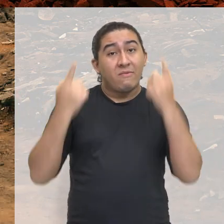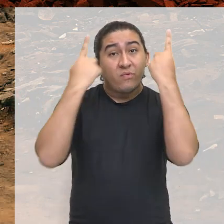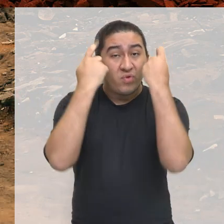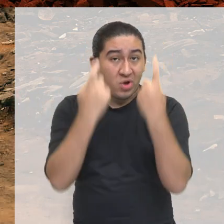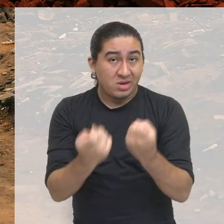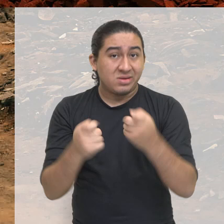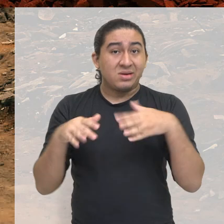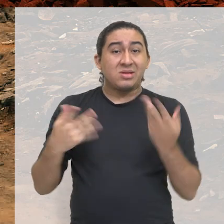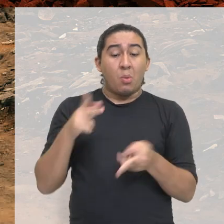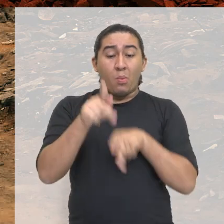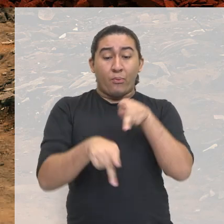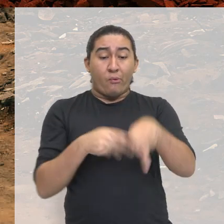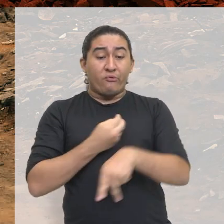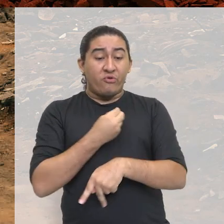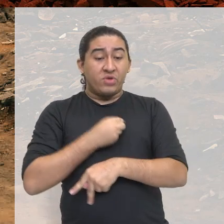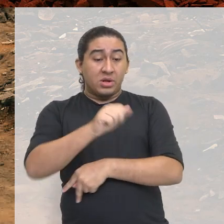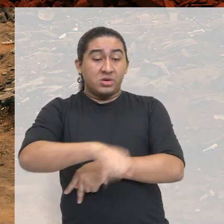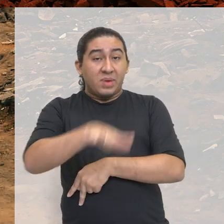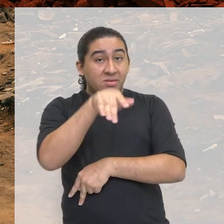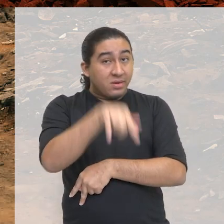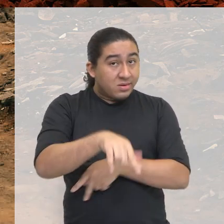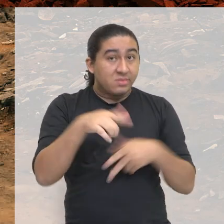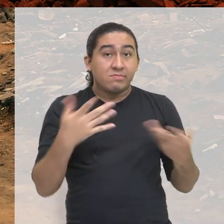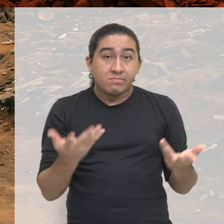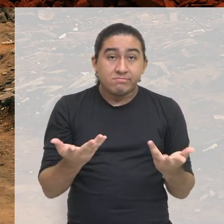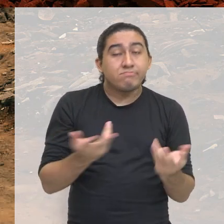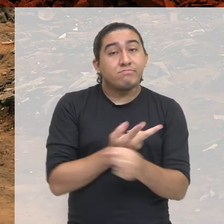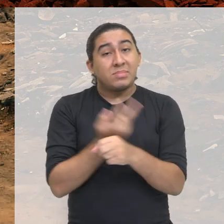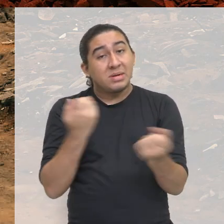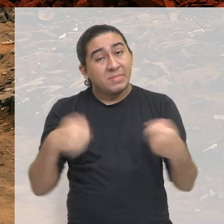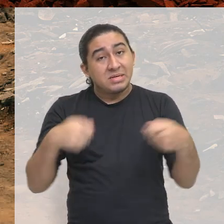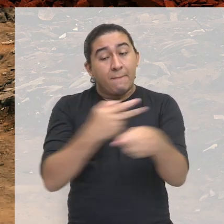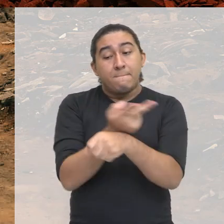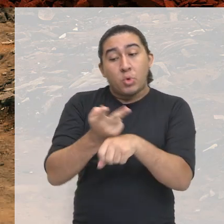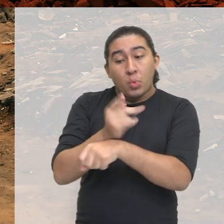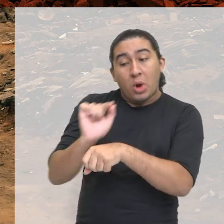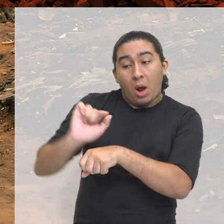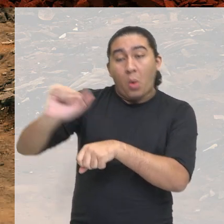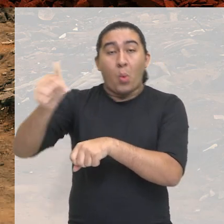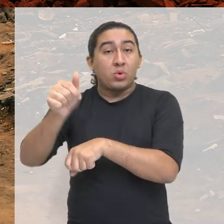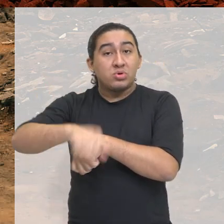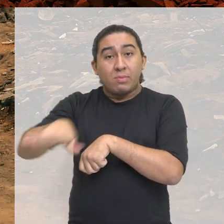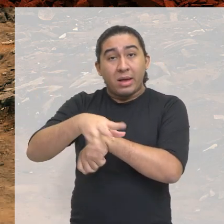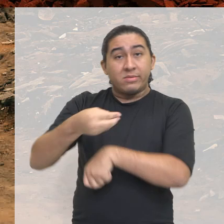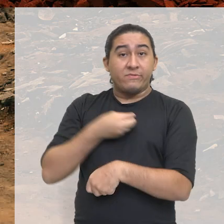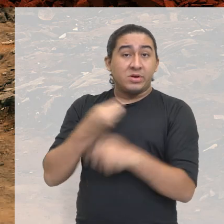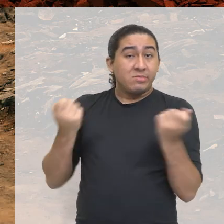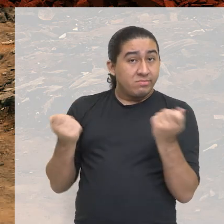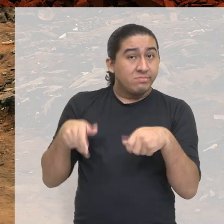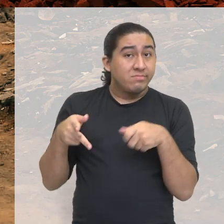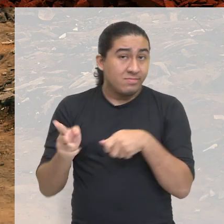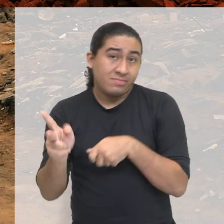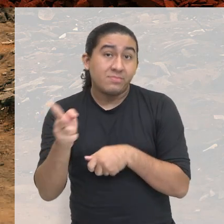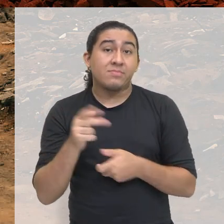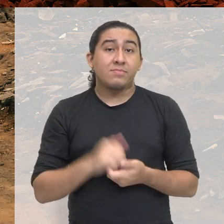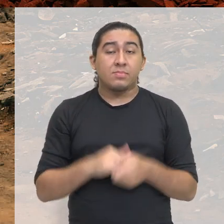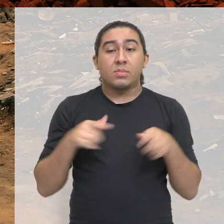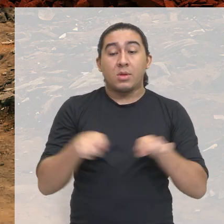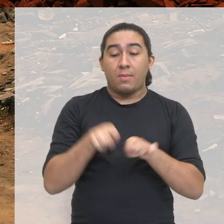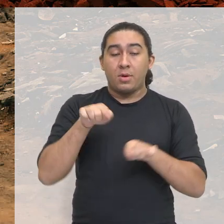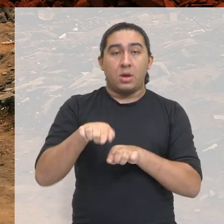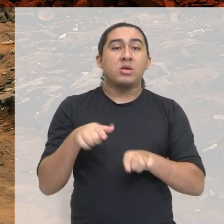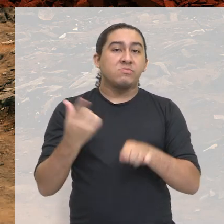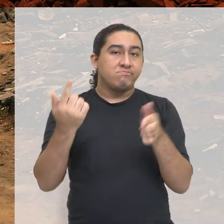e a população civil vai buscar refúgio em outros territórios. Por isso que a presença desse deslocamento e a